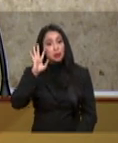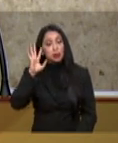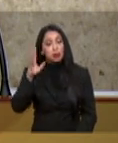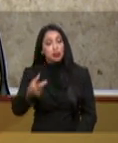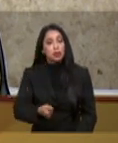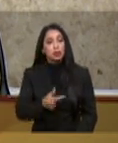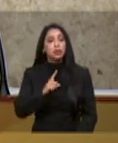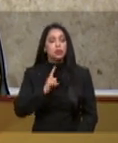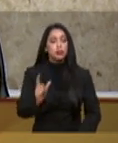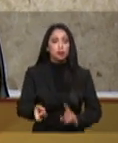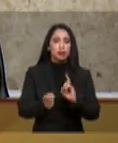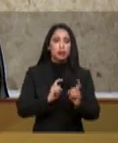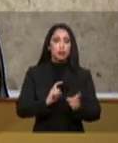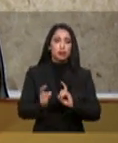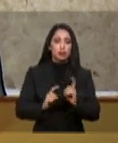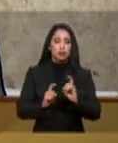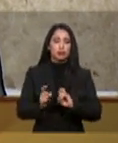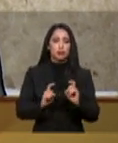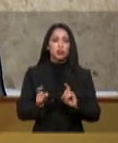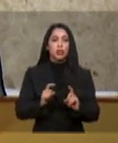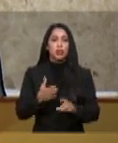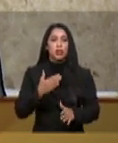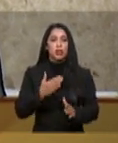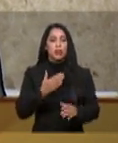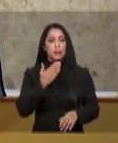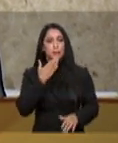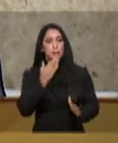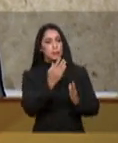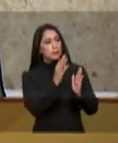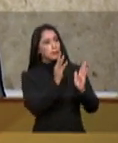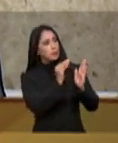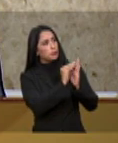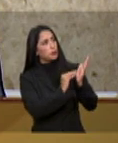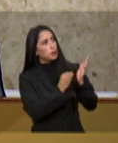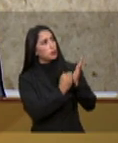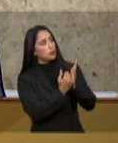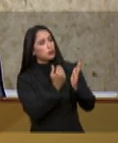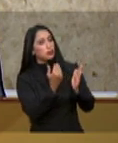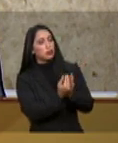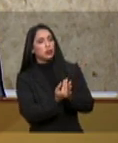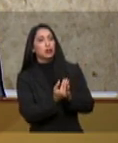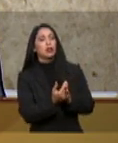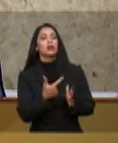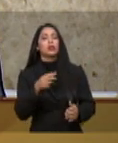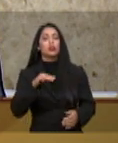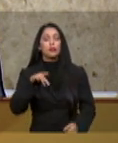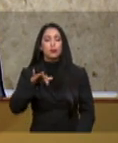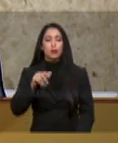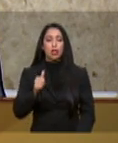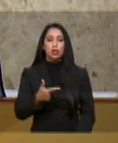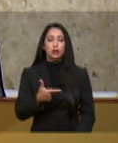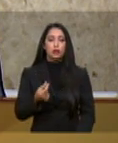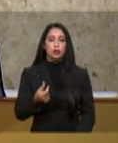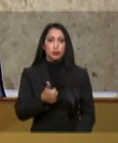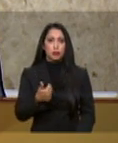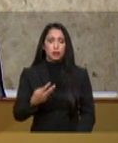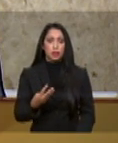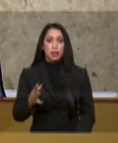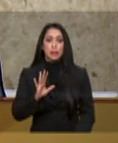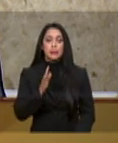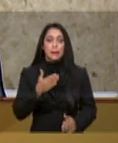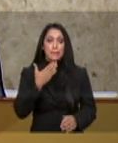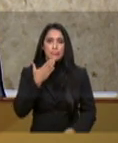na seara administrativa. A petição inicial, datada de 31 de maio de 2013, pede somente que